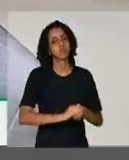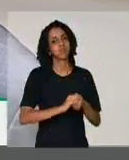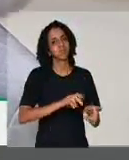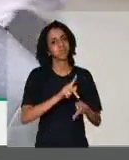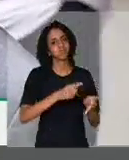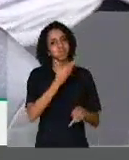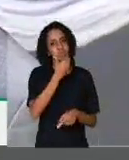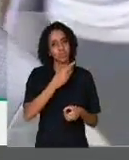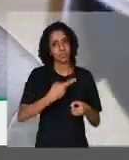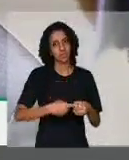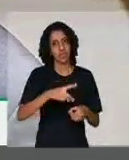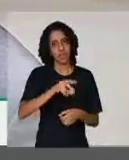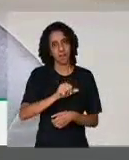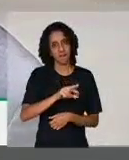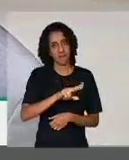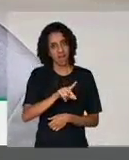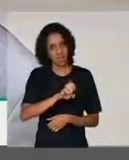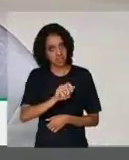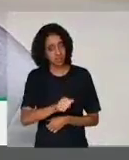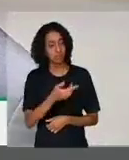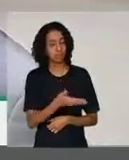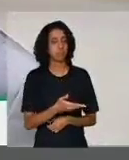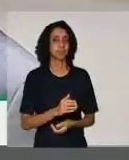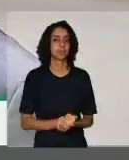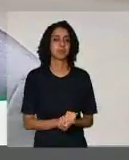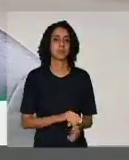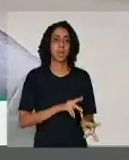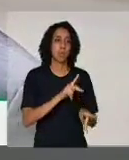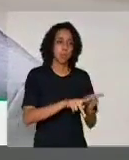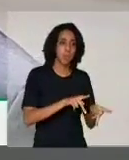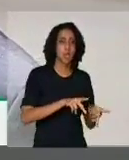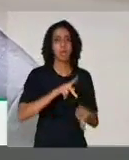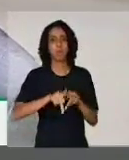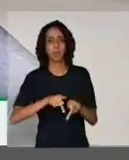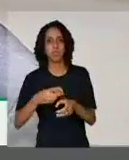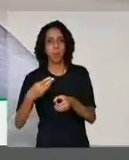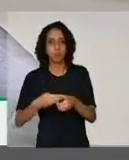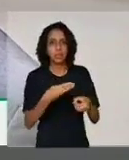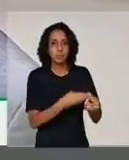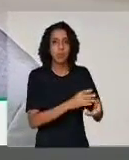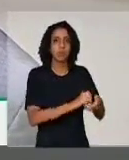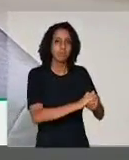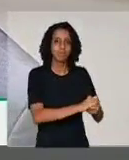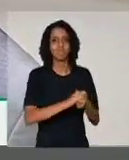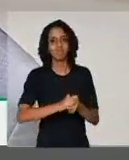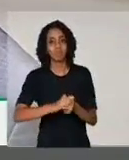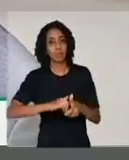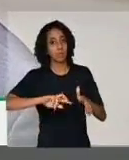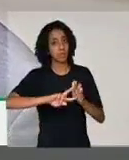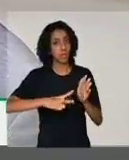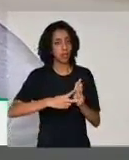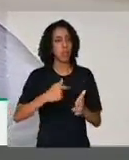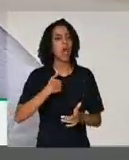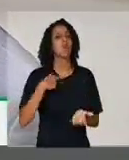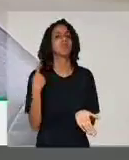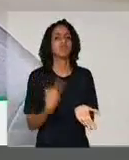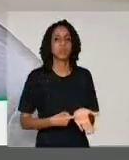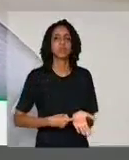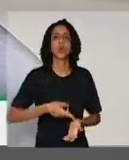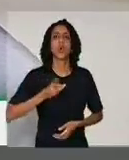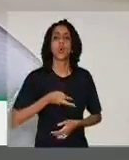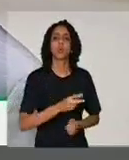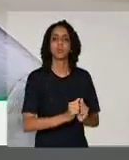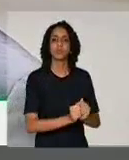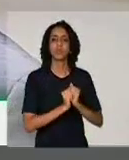e dizer que, ao saudar a população e esses municípios, afirmar o compromisso de estarmos